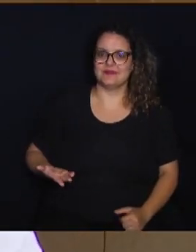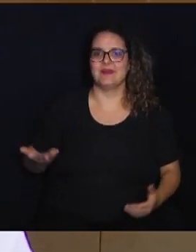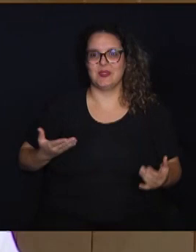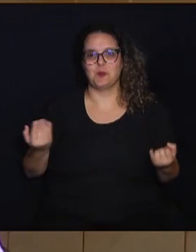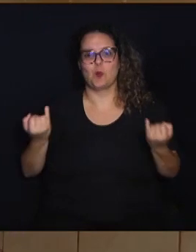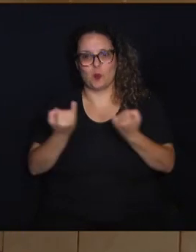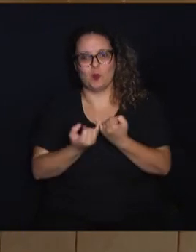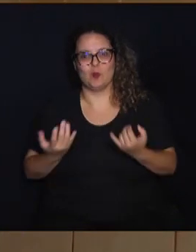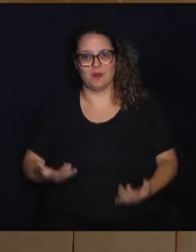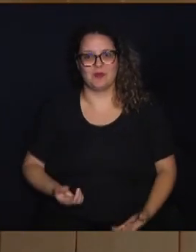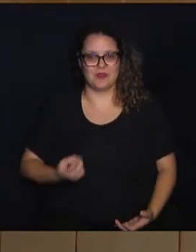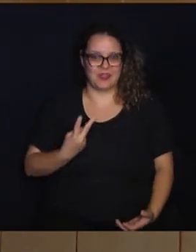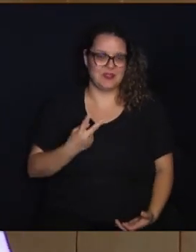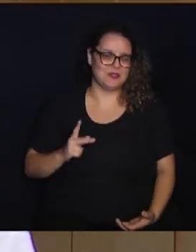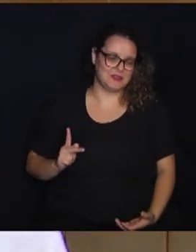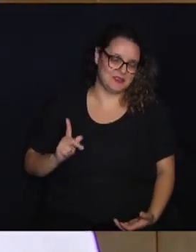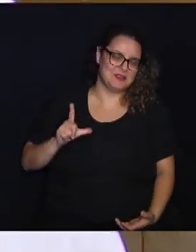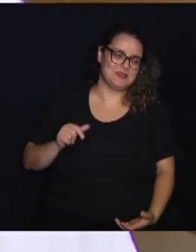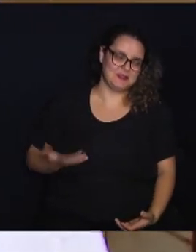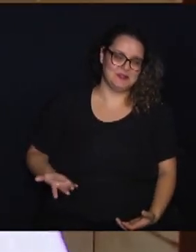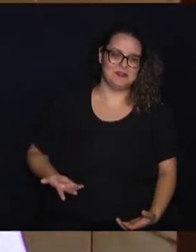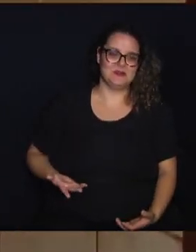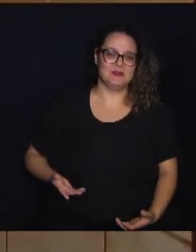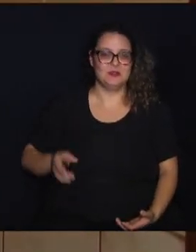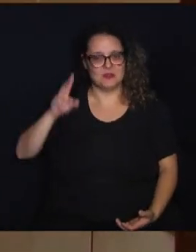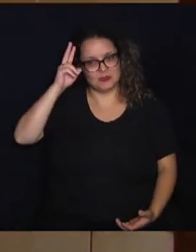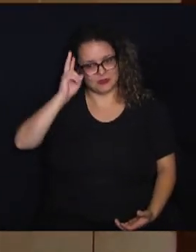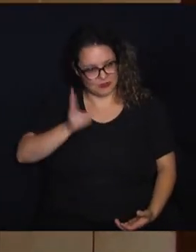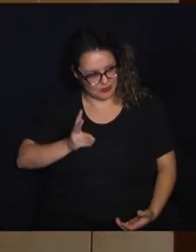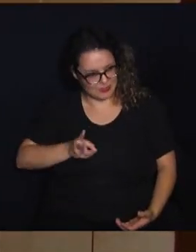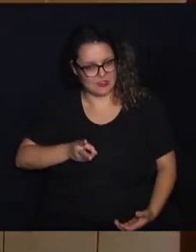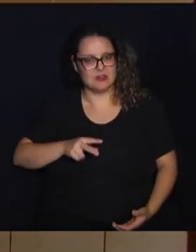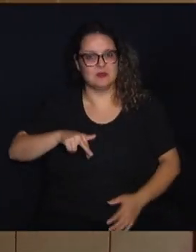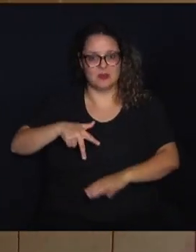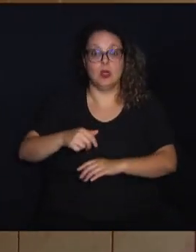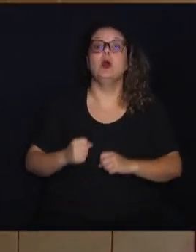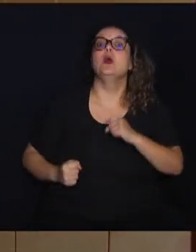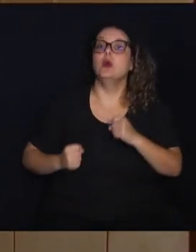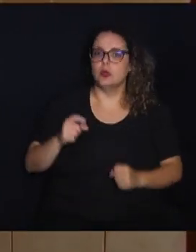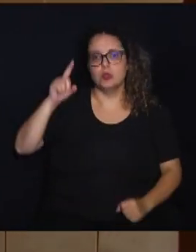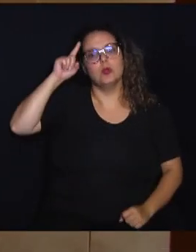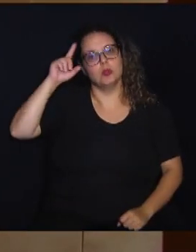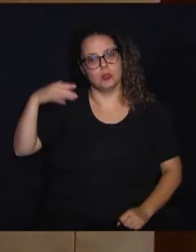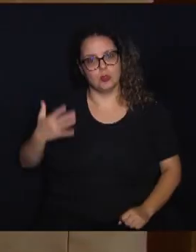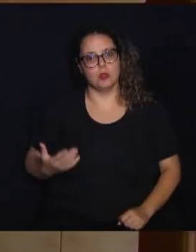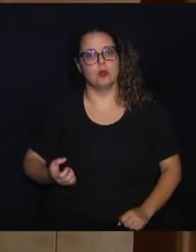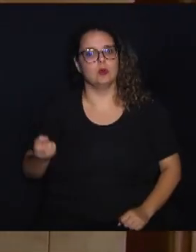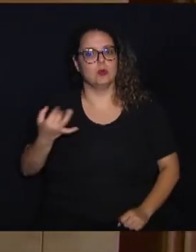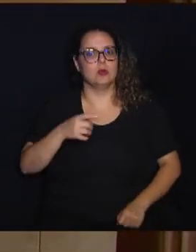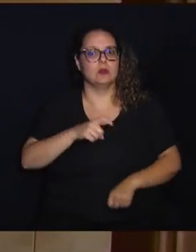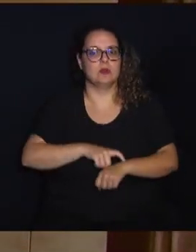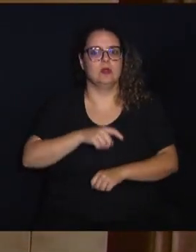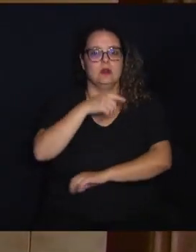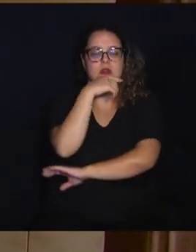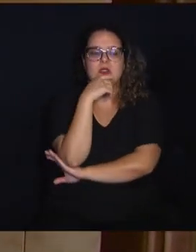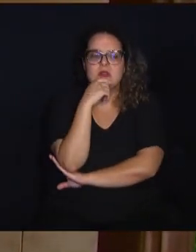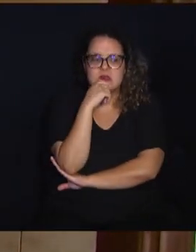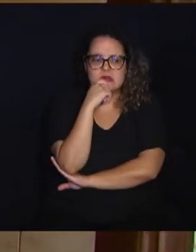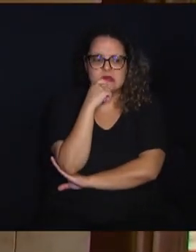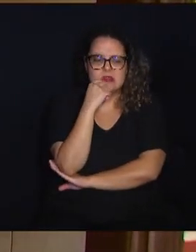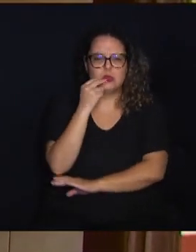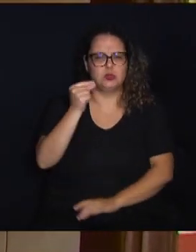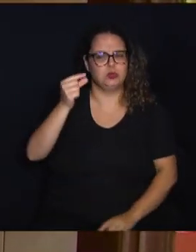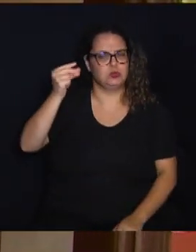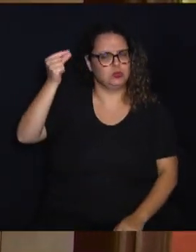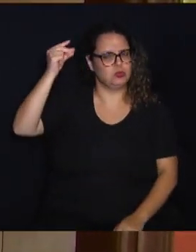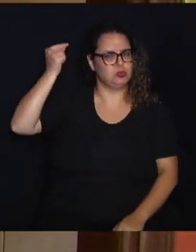2 quilos. O senhor caminha constantemente, todos os dias? Todos os dias. Faz quanto tempo? Há muitos e